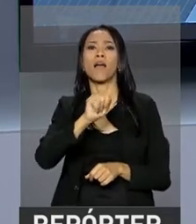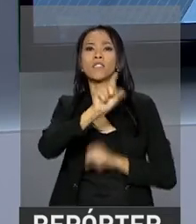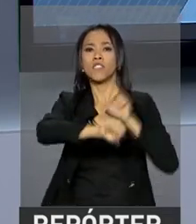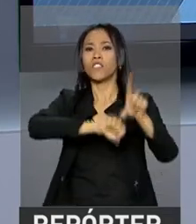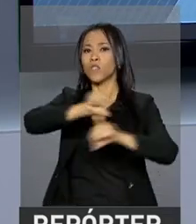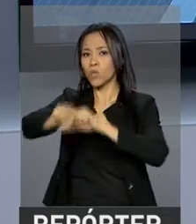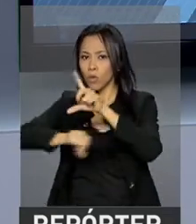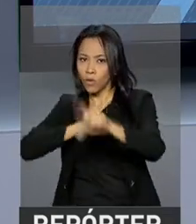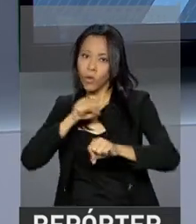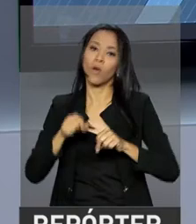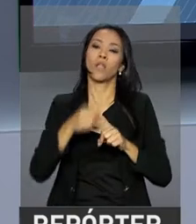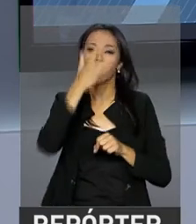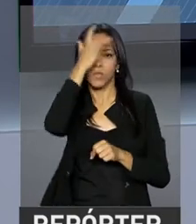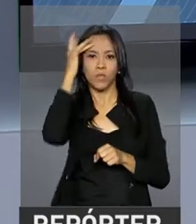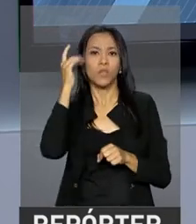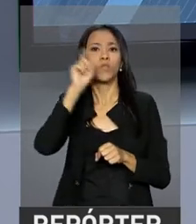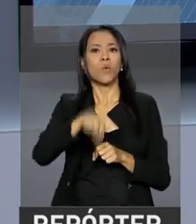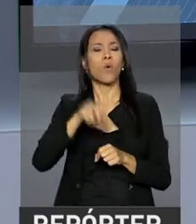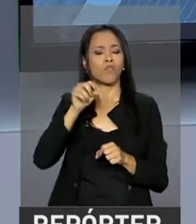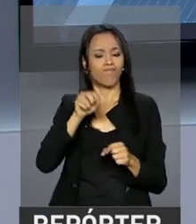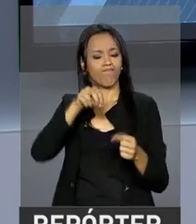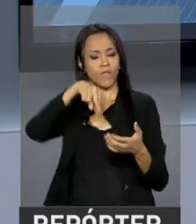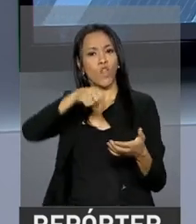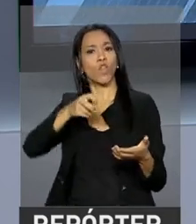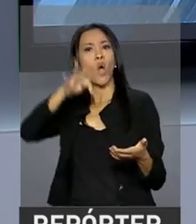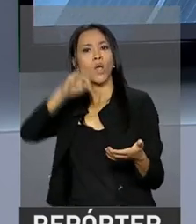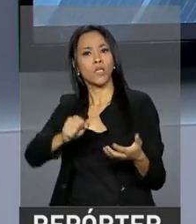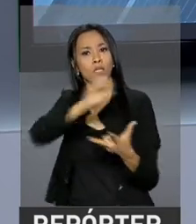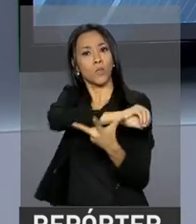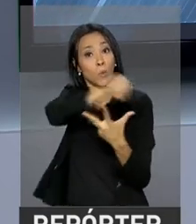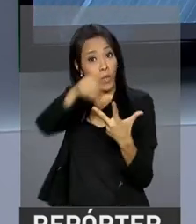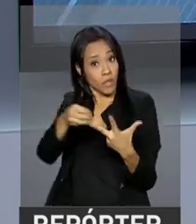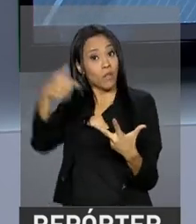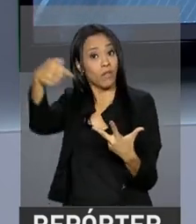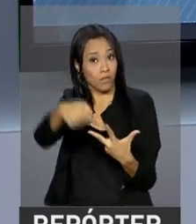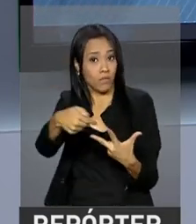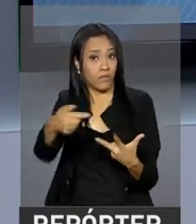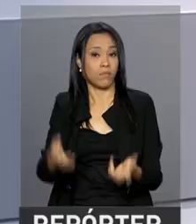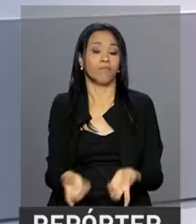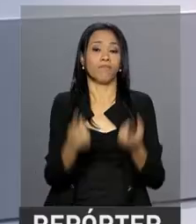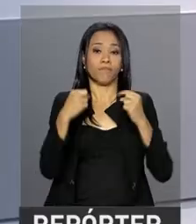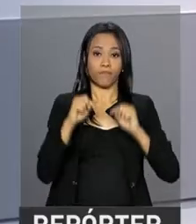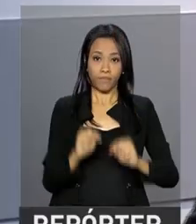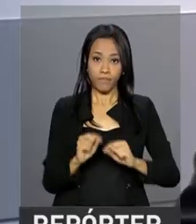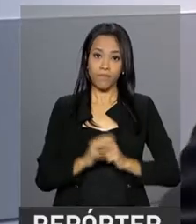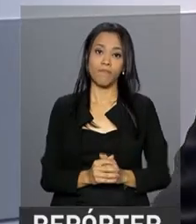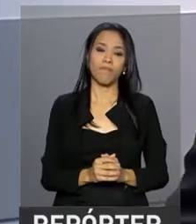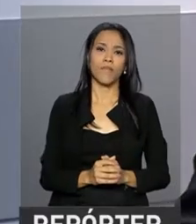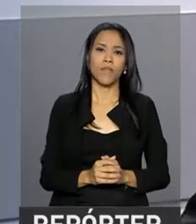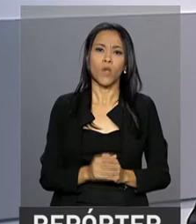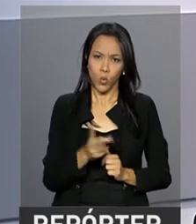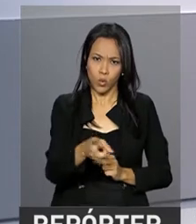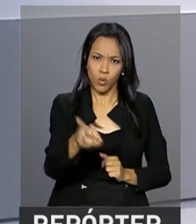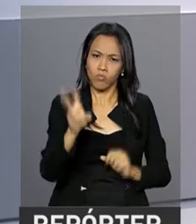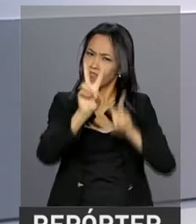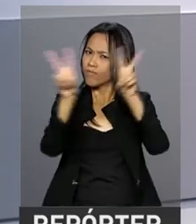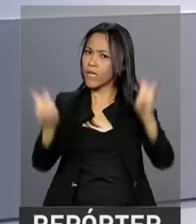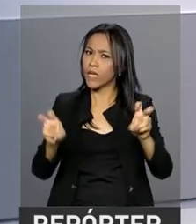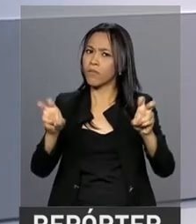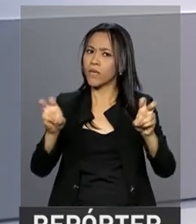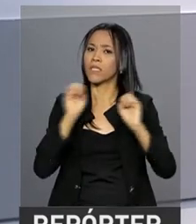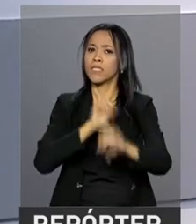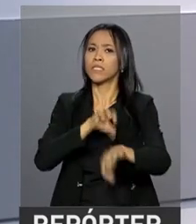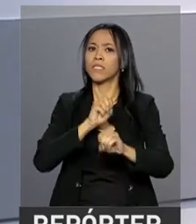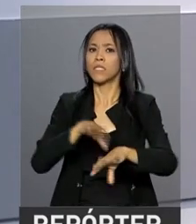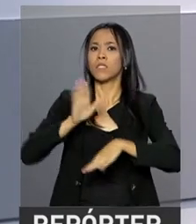selecionam anualmente os candidatos com base nas notas do Enem, o Exame Nacional do Ensino Médio. Ainda falando de educação, de